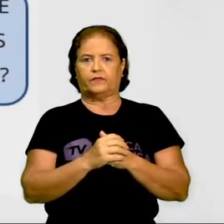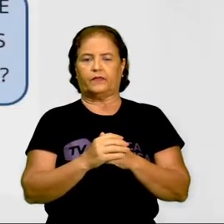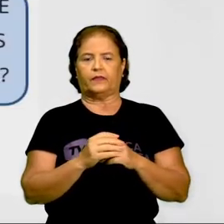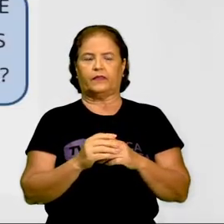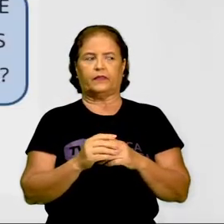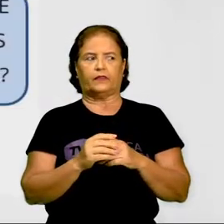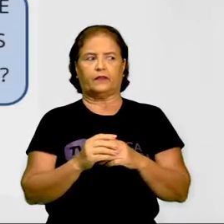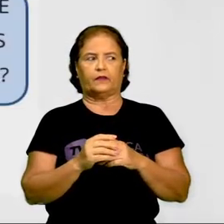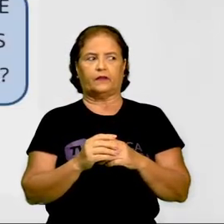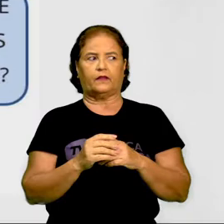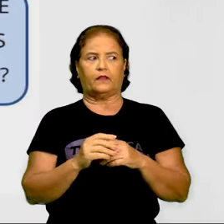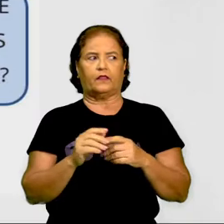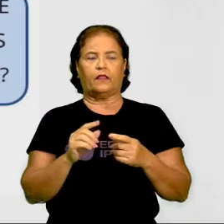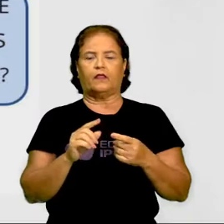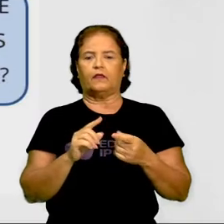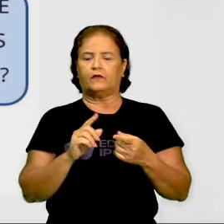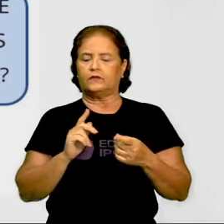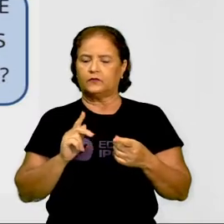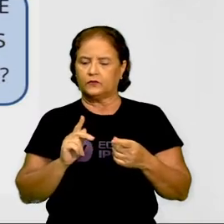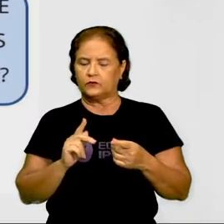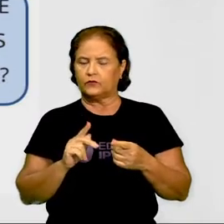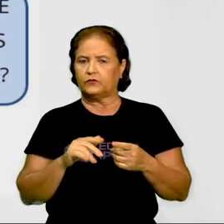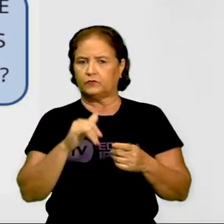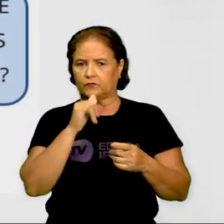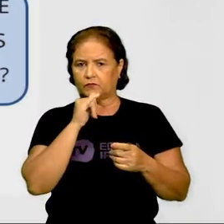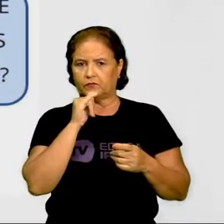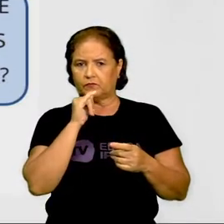Ainda vamos continuar com mais